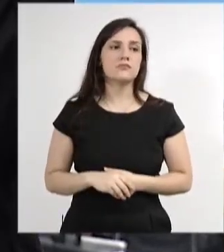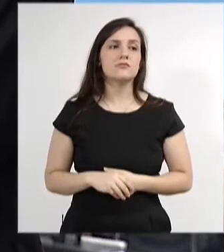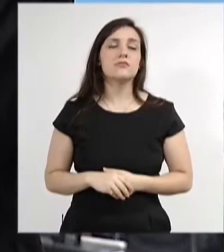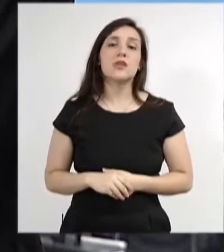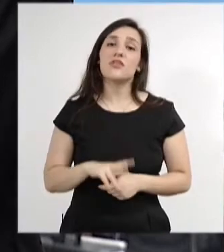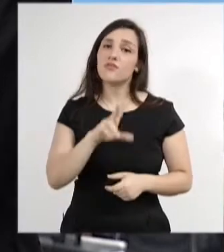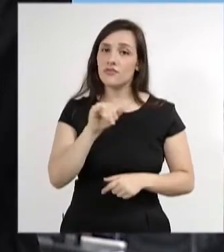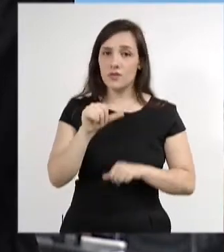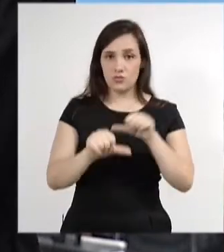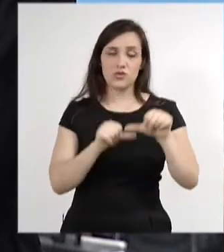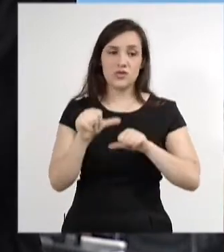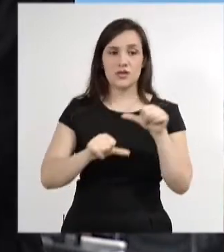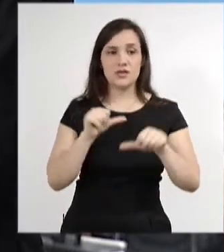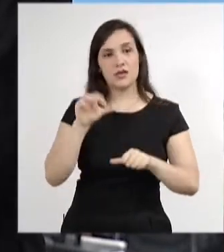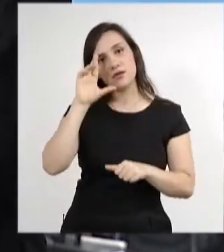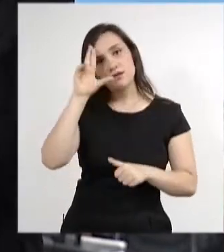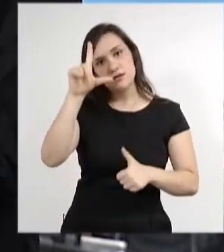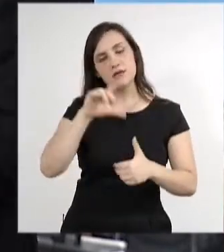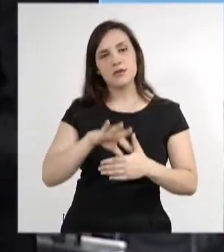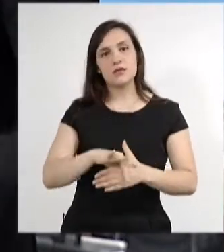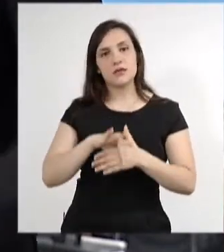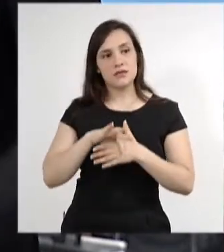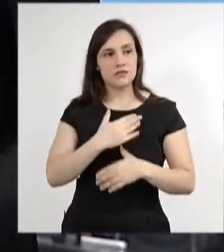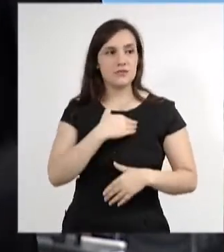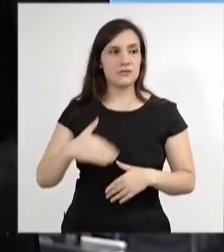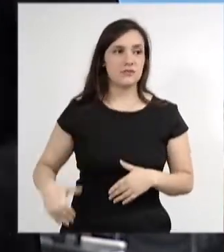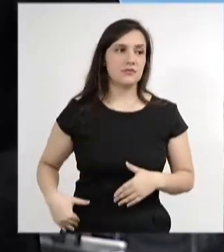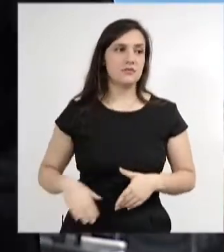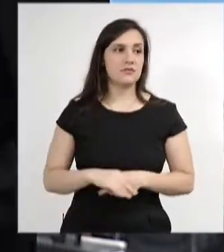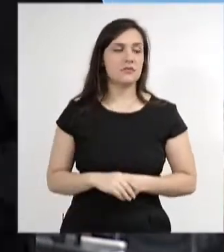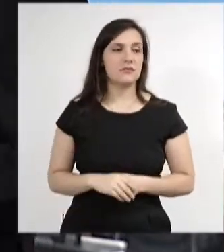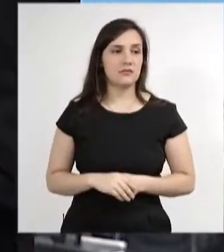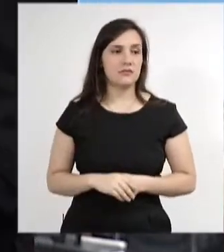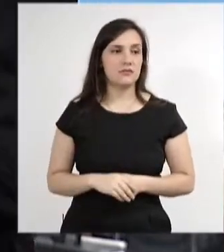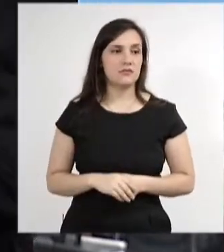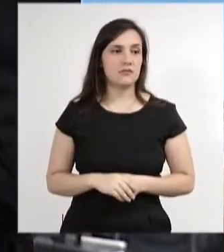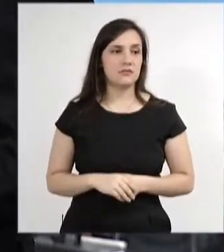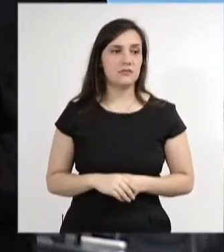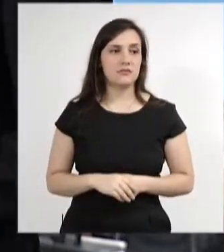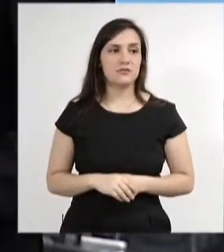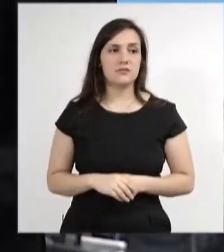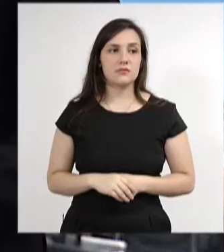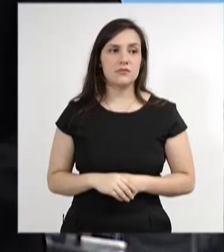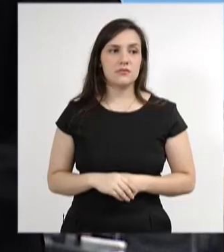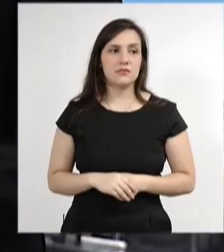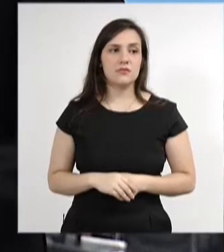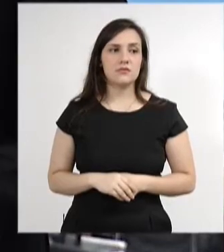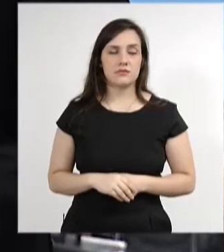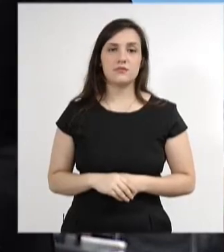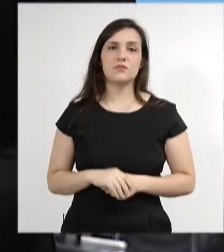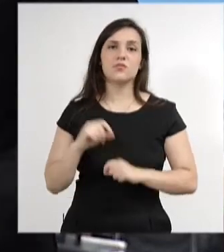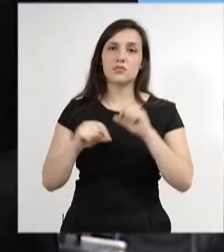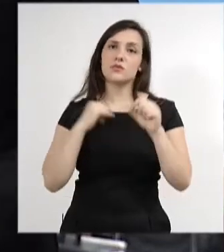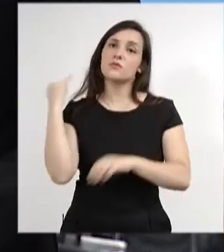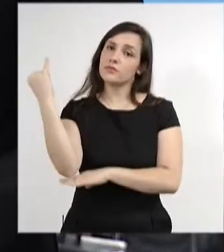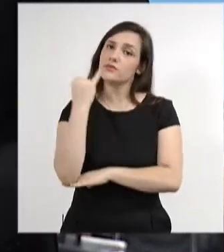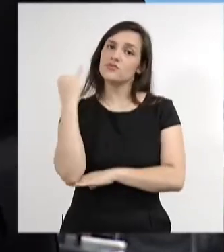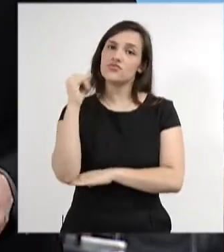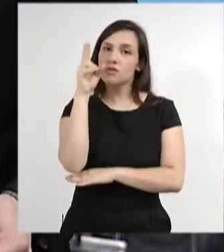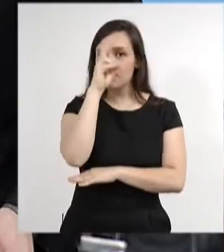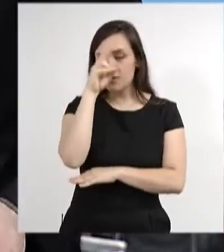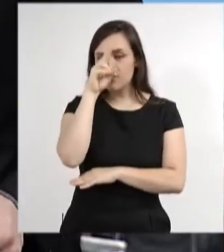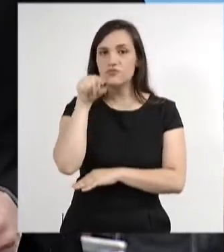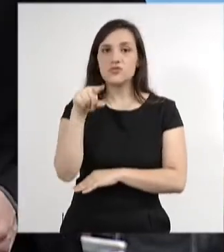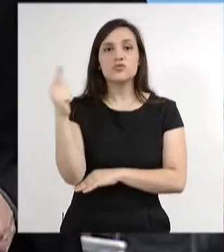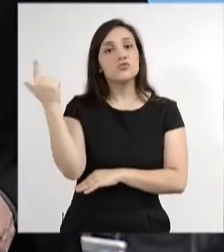alteração na liderança do governo, também, né, que é o que ele acumula aqui na Casa de Leis. Vale reforçar também que você